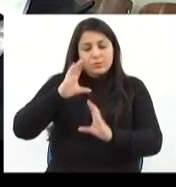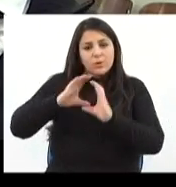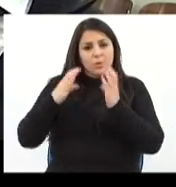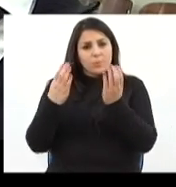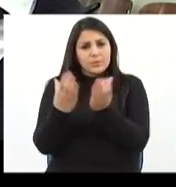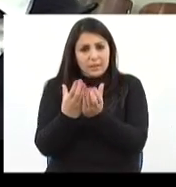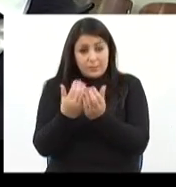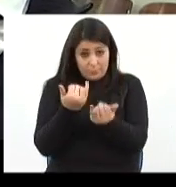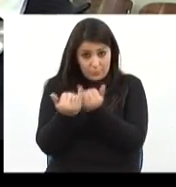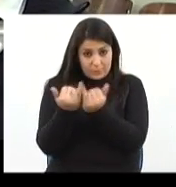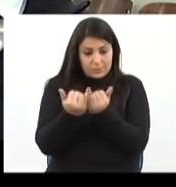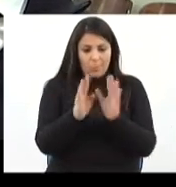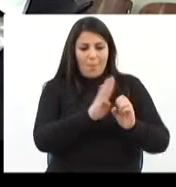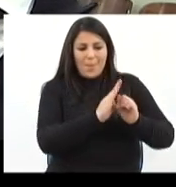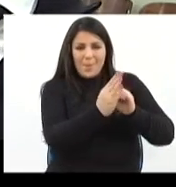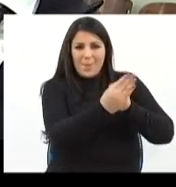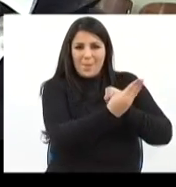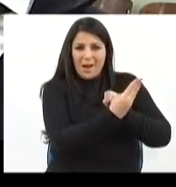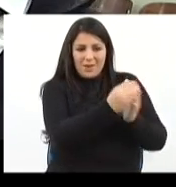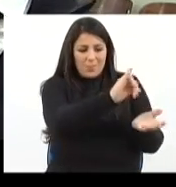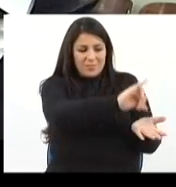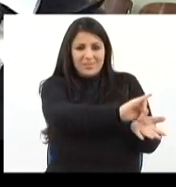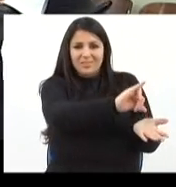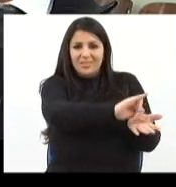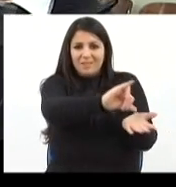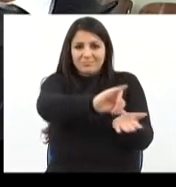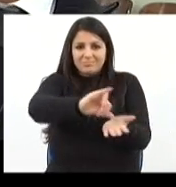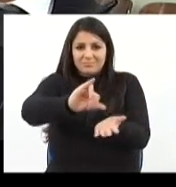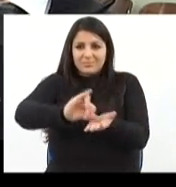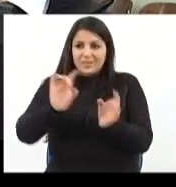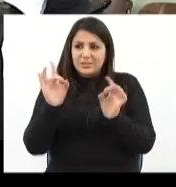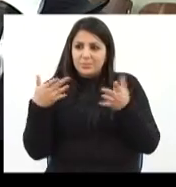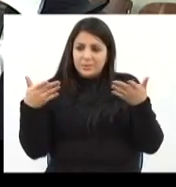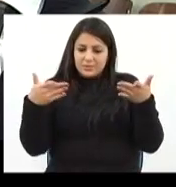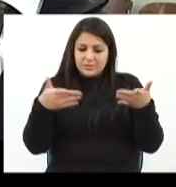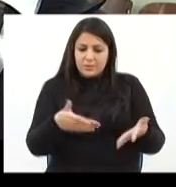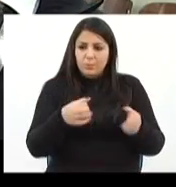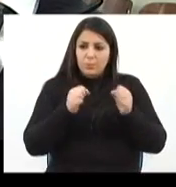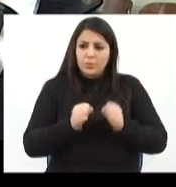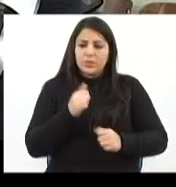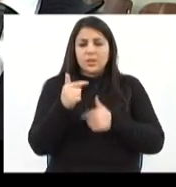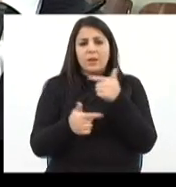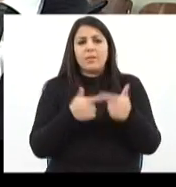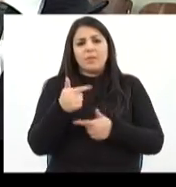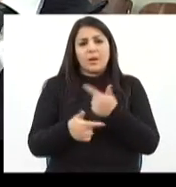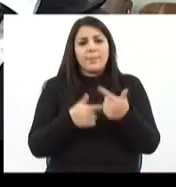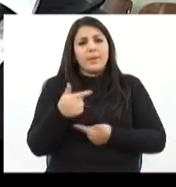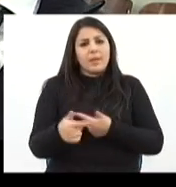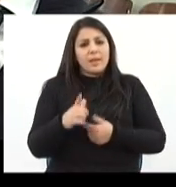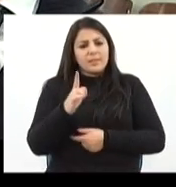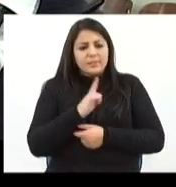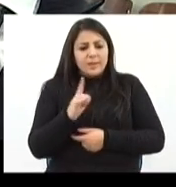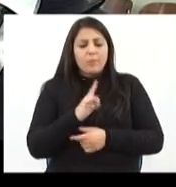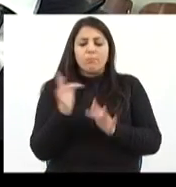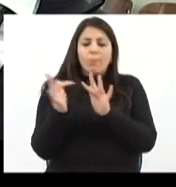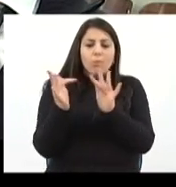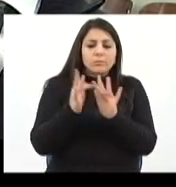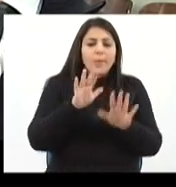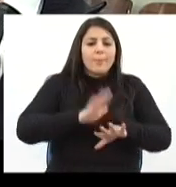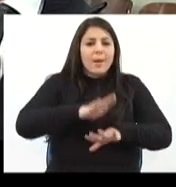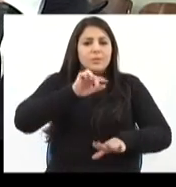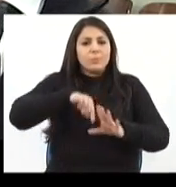comunitárias. Então, de repente, nos bairros, poderíamos verificar algum bairro específico em que isso poderia trabalhar e ter uma incidência